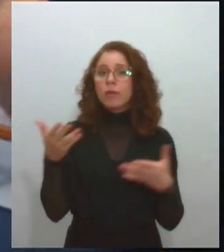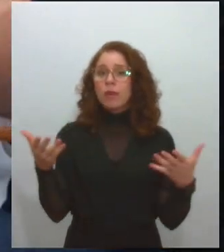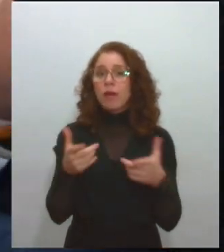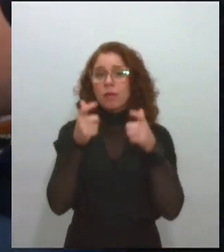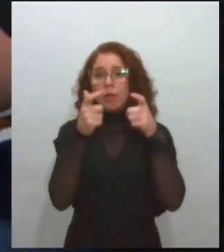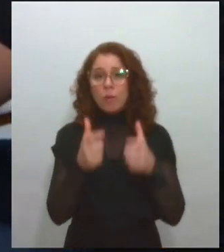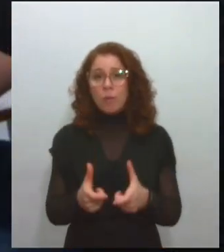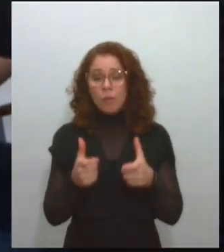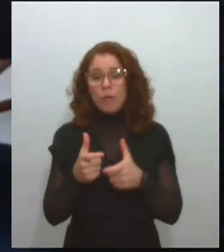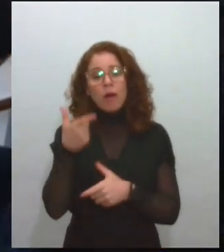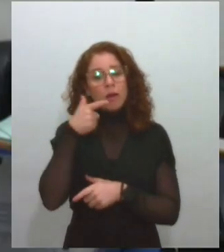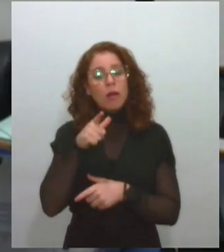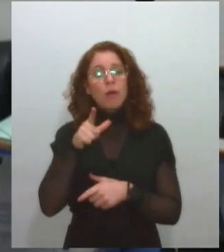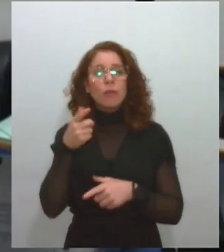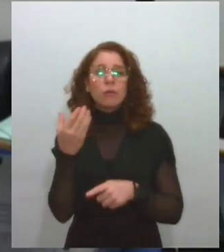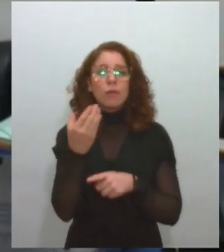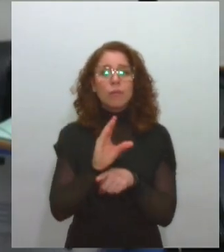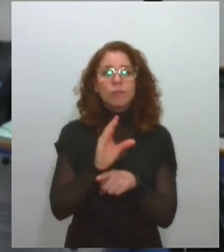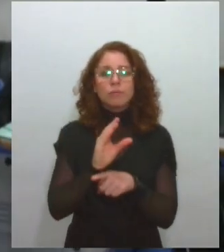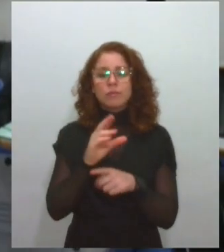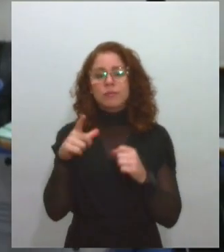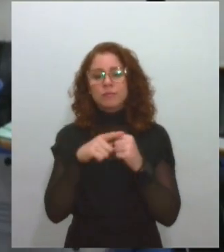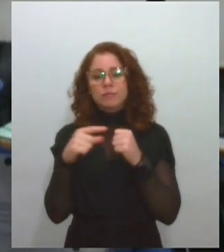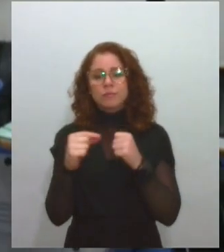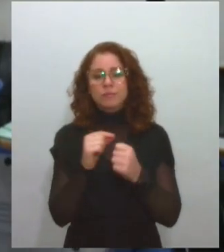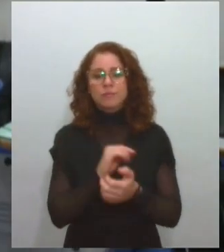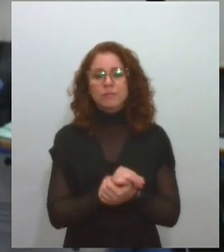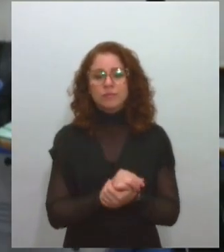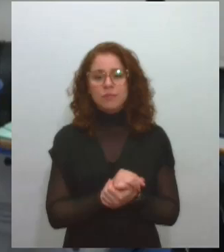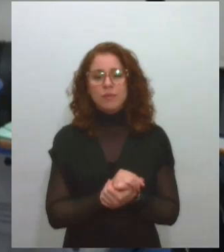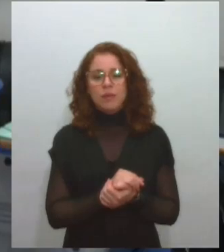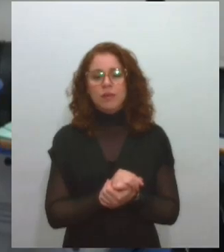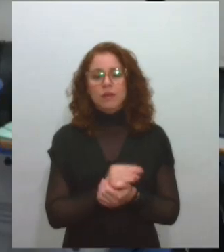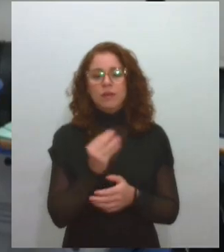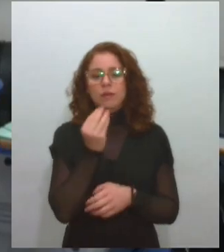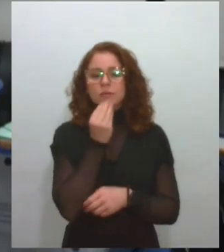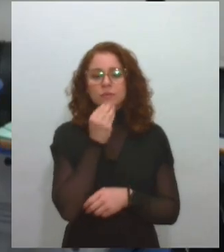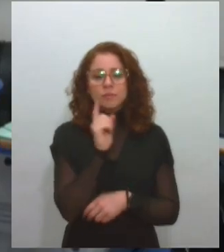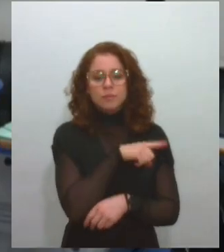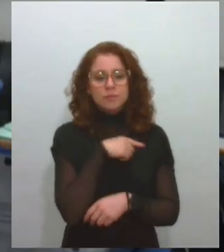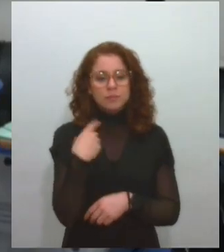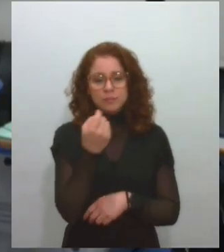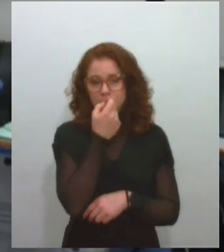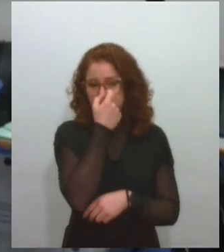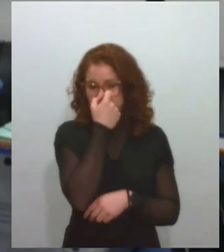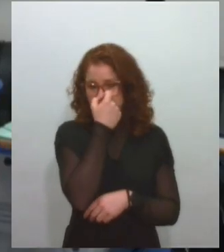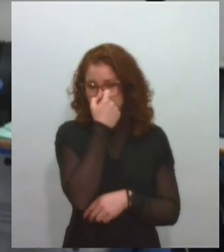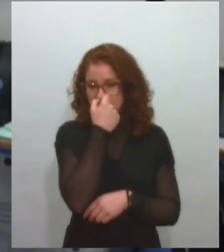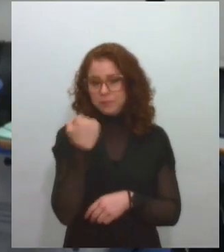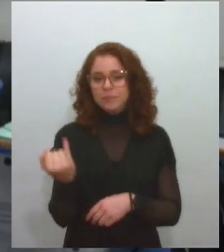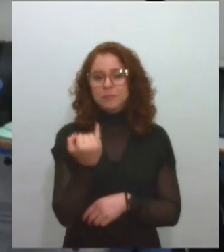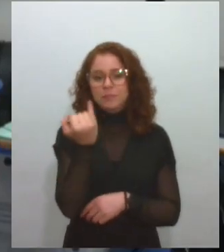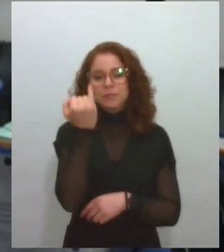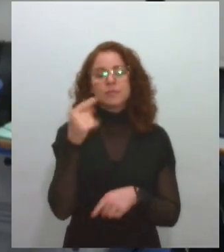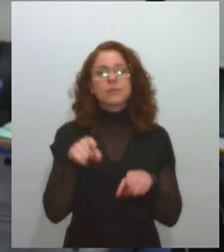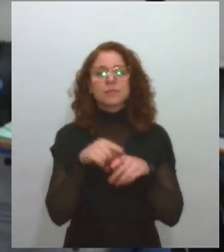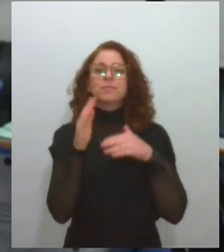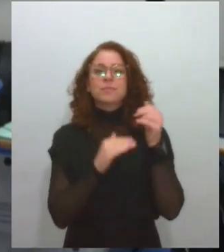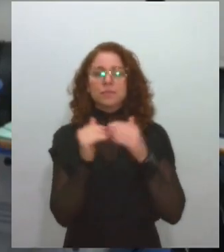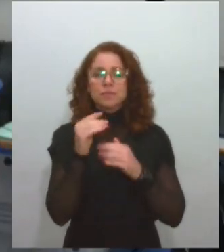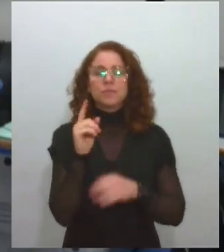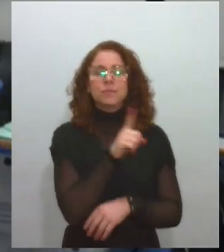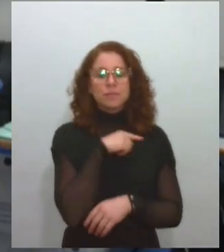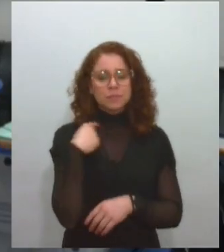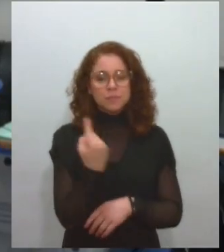para publicar seus artigos. Então, é uma oportunidade para a gente. É algo que é importante na nossa profissão, é algo que é